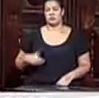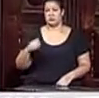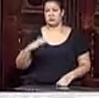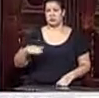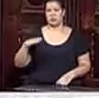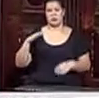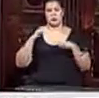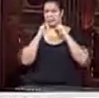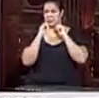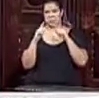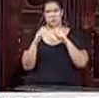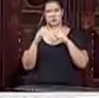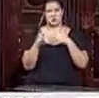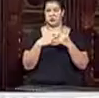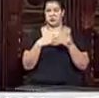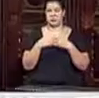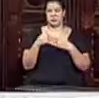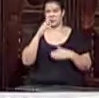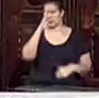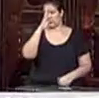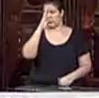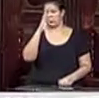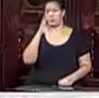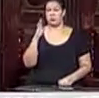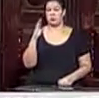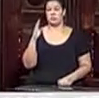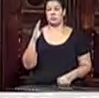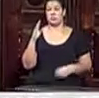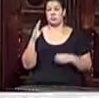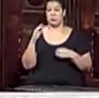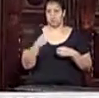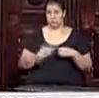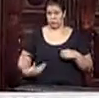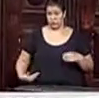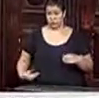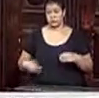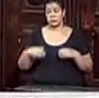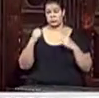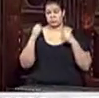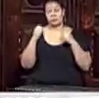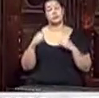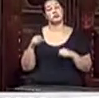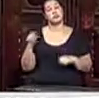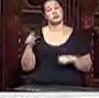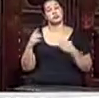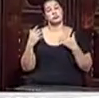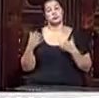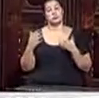seja da Assembleia, mas principalmente do Poder Executivo, eles tiveram.